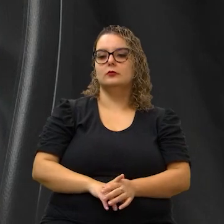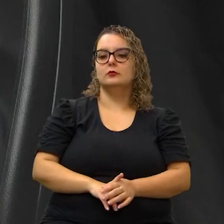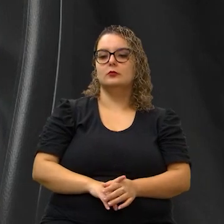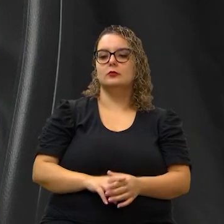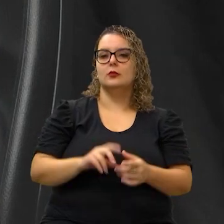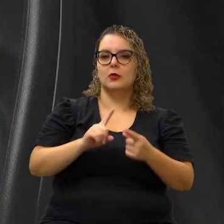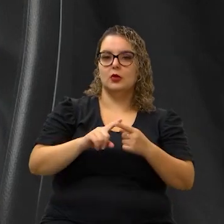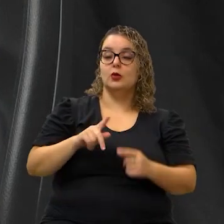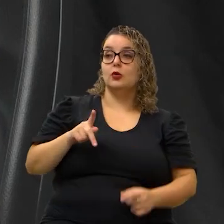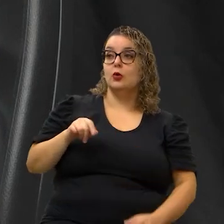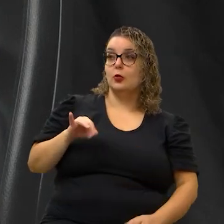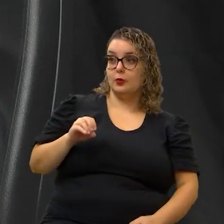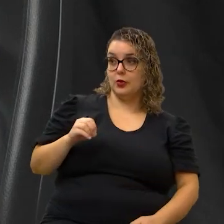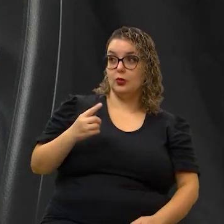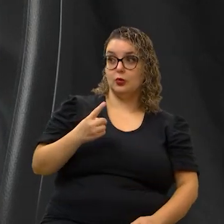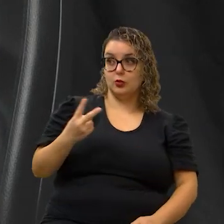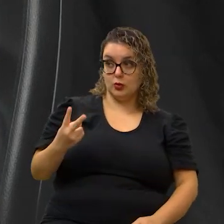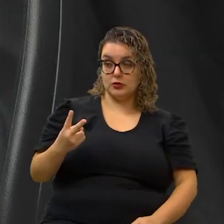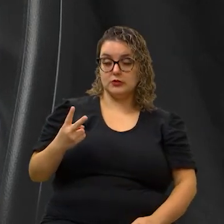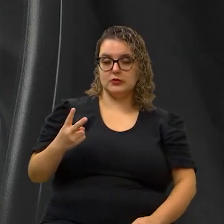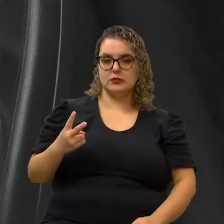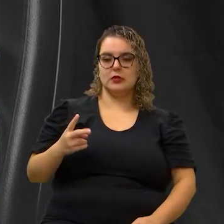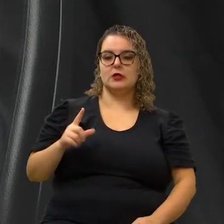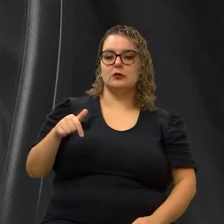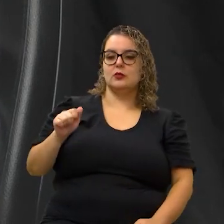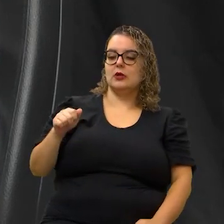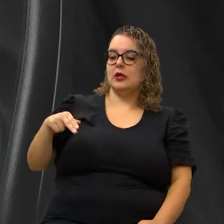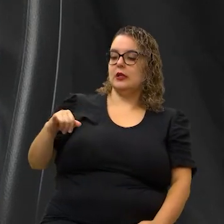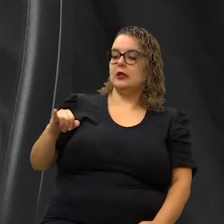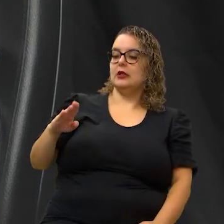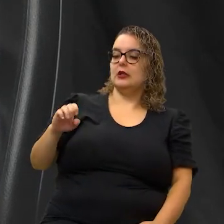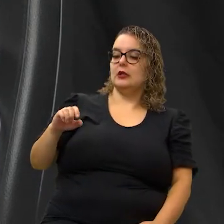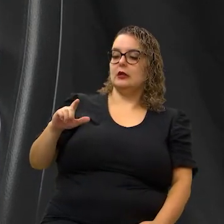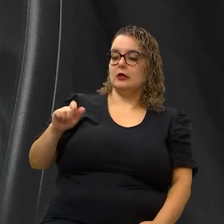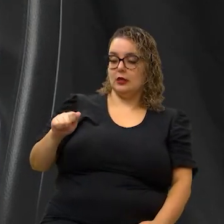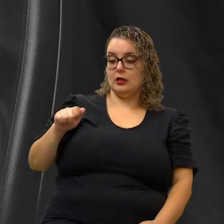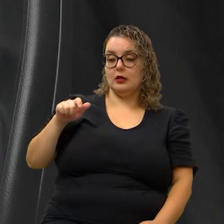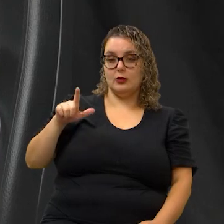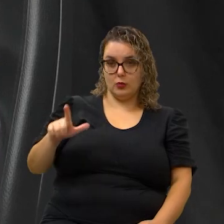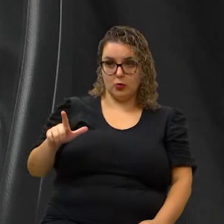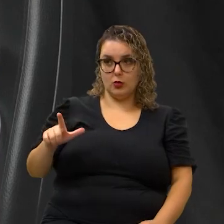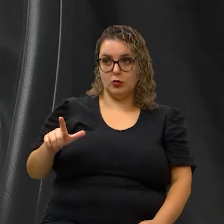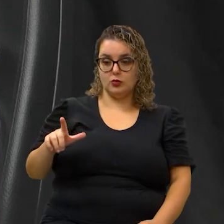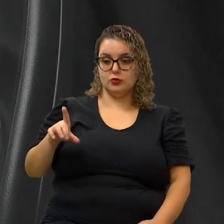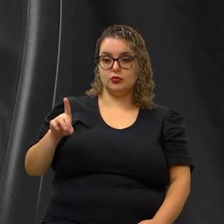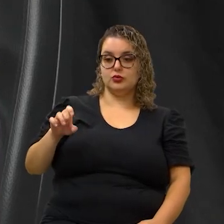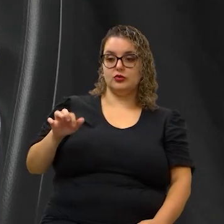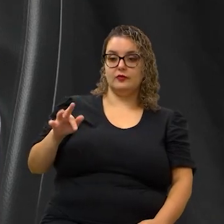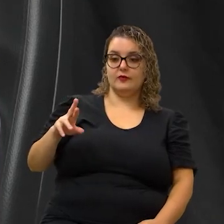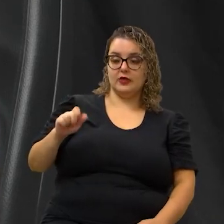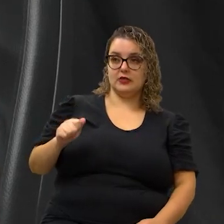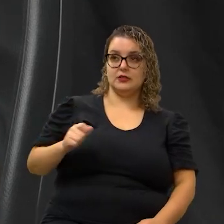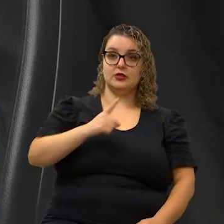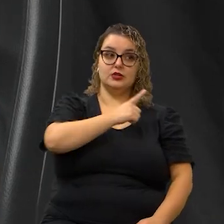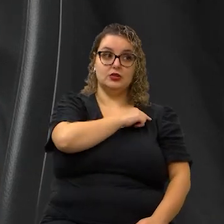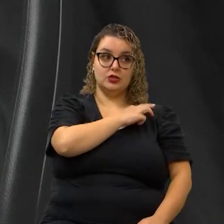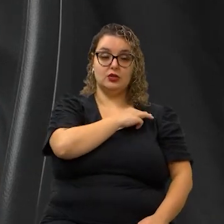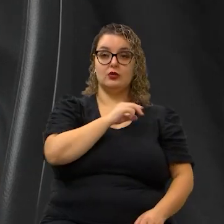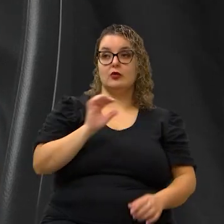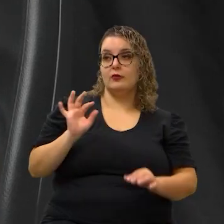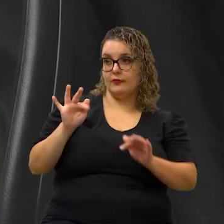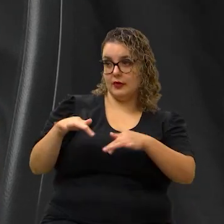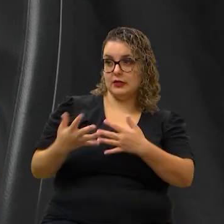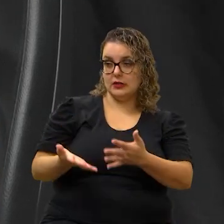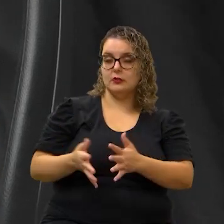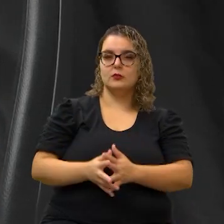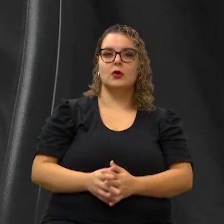primeiro no Pio 12, aqui de Campinas, e depois no Aníbal de Freitas, foram as escolas que eu fiz o ensino médio,